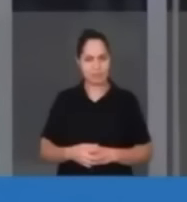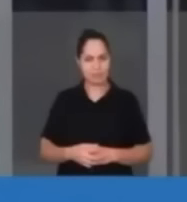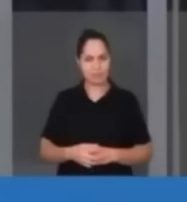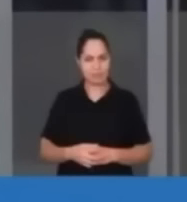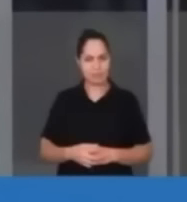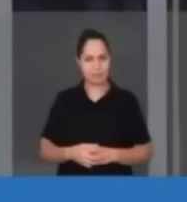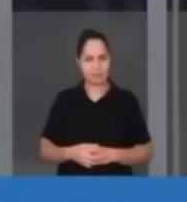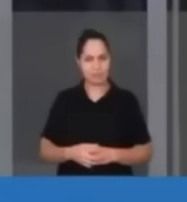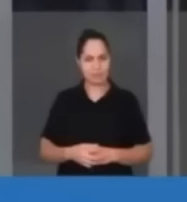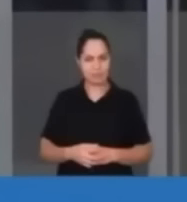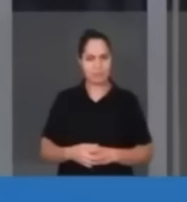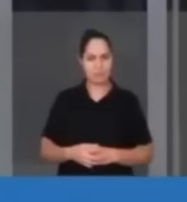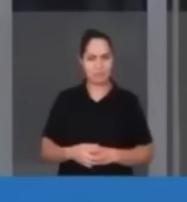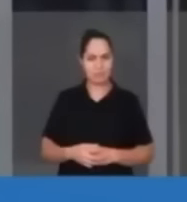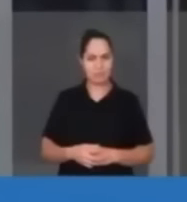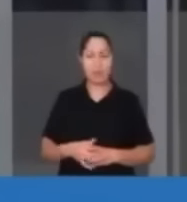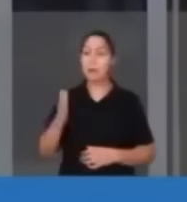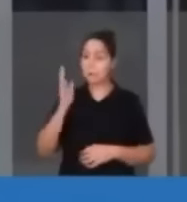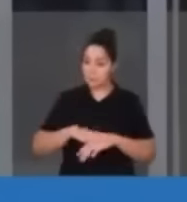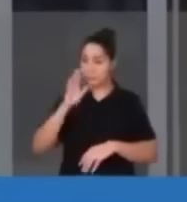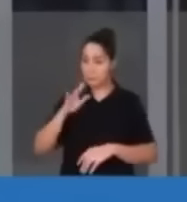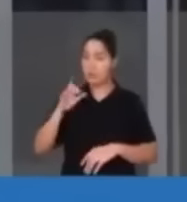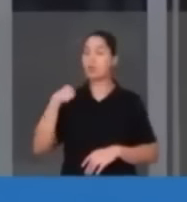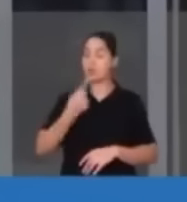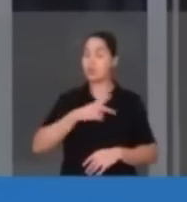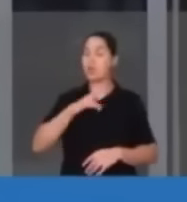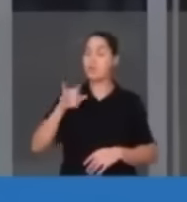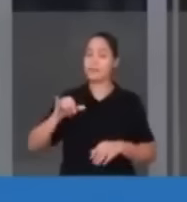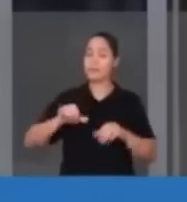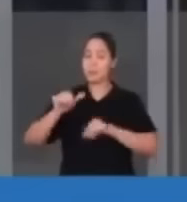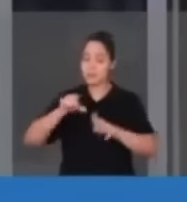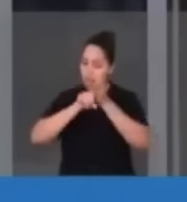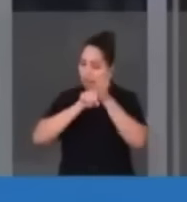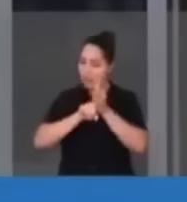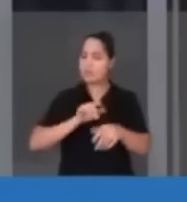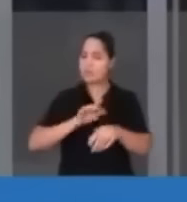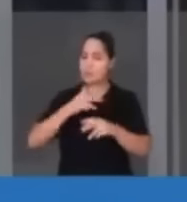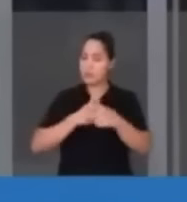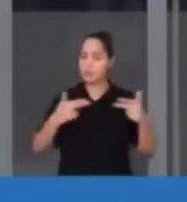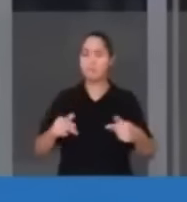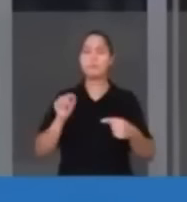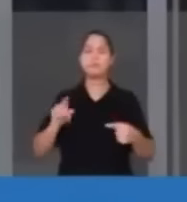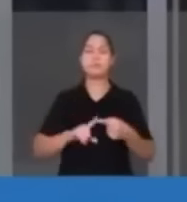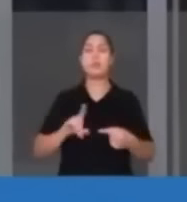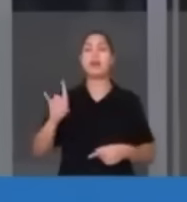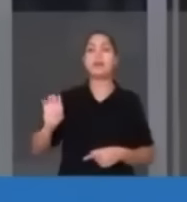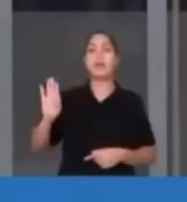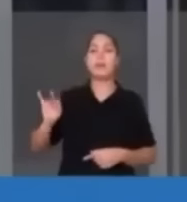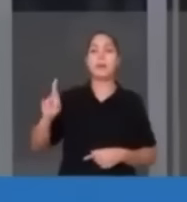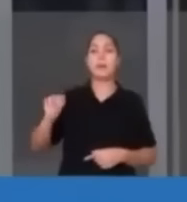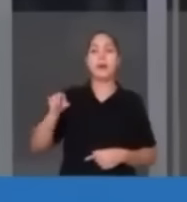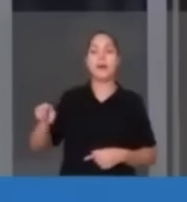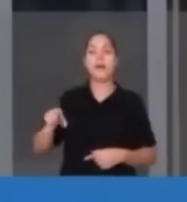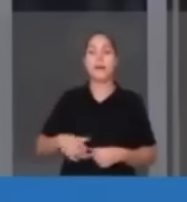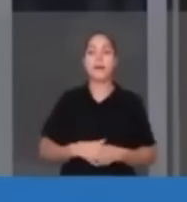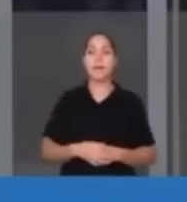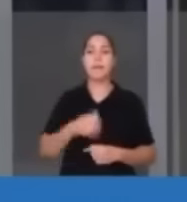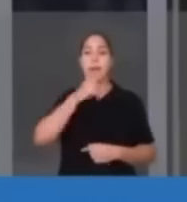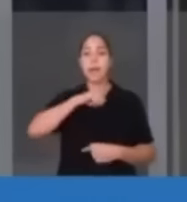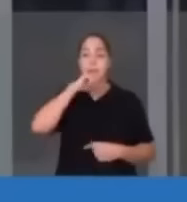aqui do Rio Grande do Sul Débora Rodrigues dos Santos mãe de dois menores que por uma